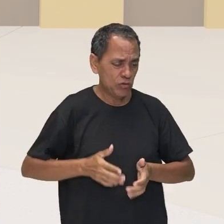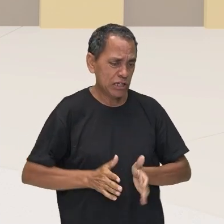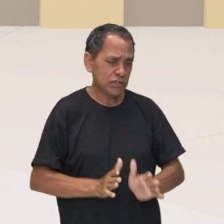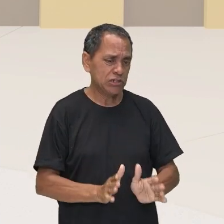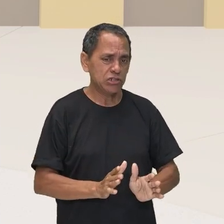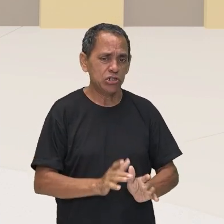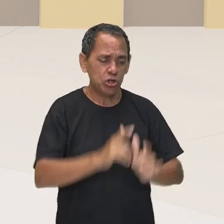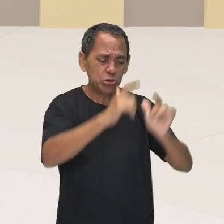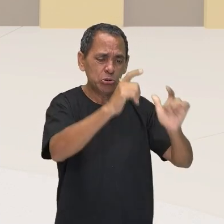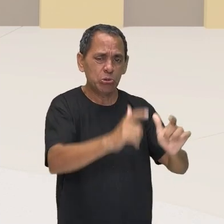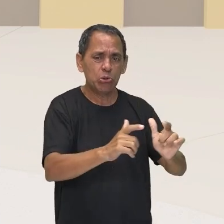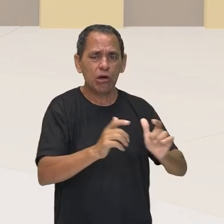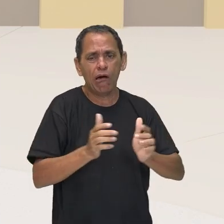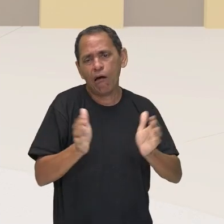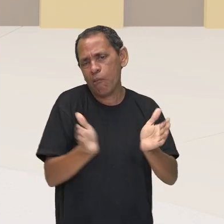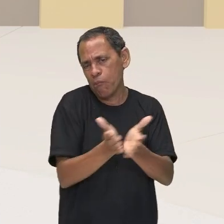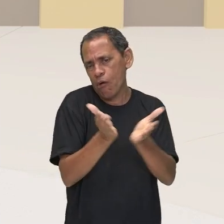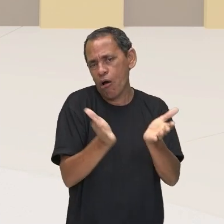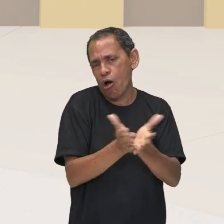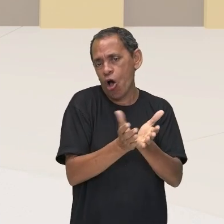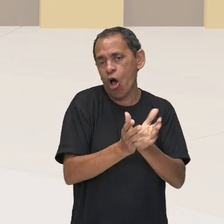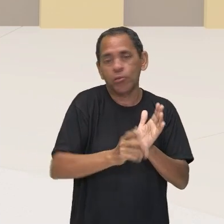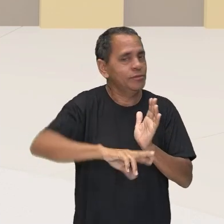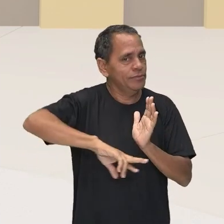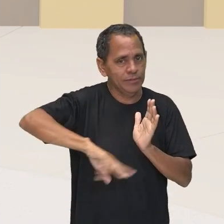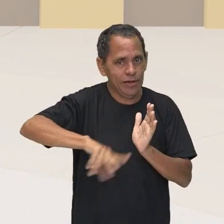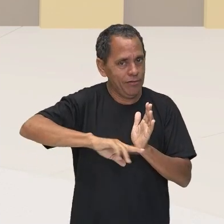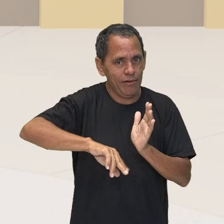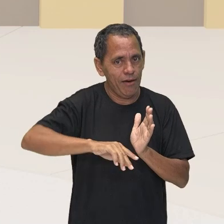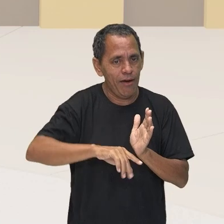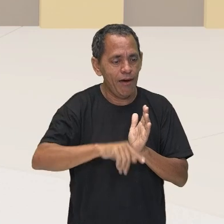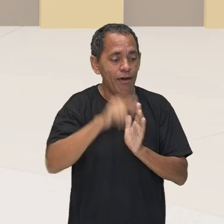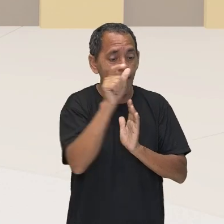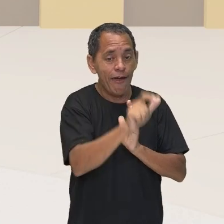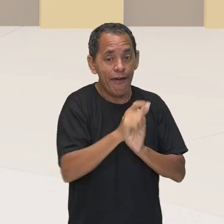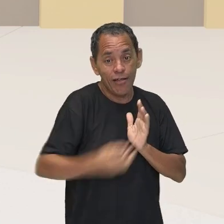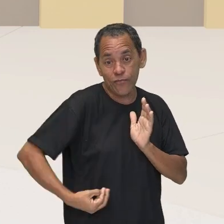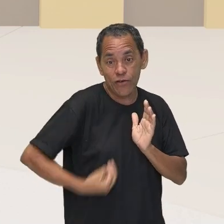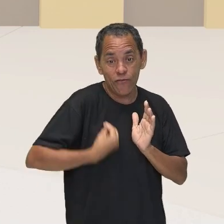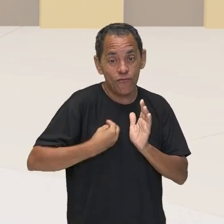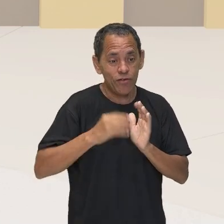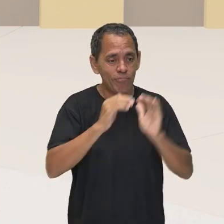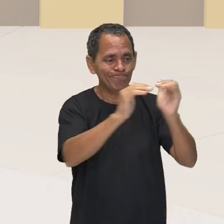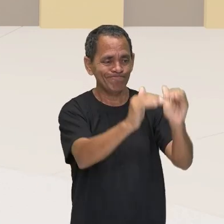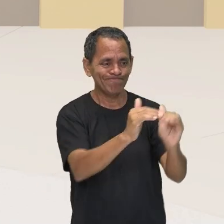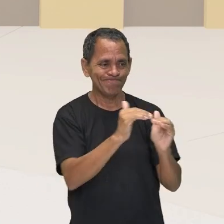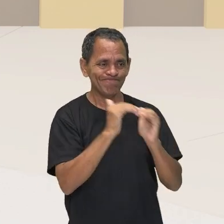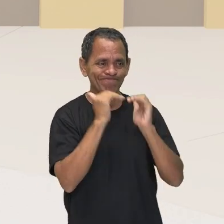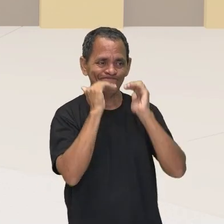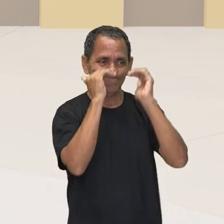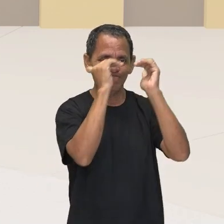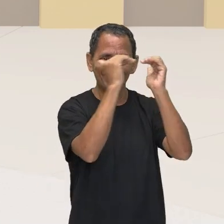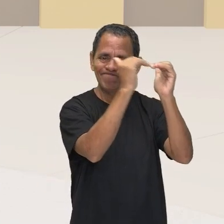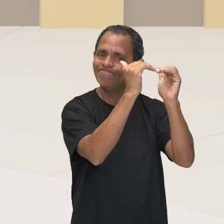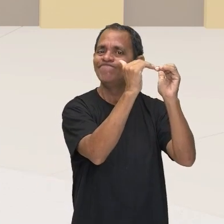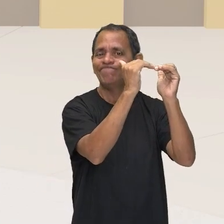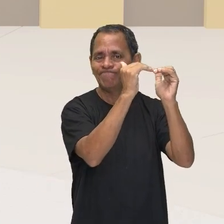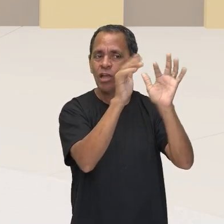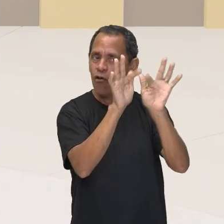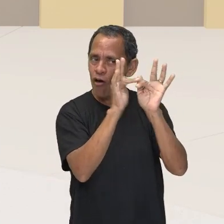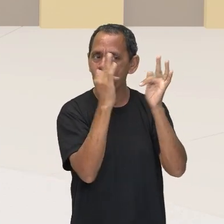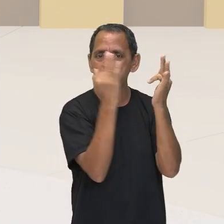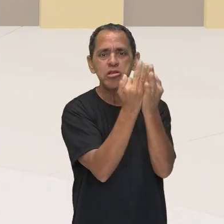Nelson Mandela não veio de um lar muito desfavorecido. Ele pertencia a uma